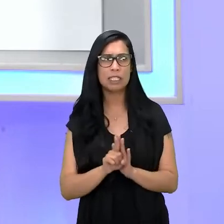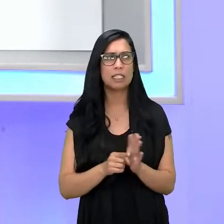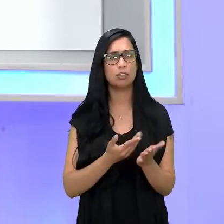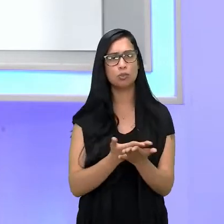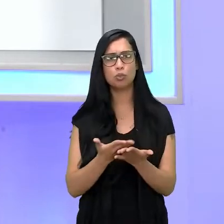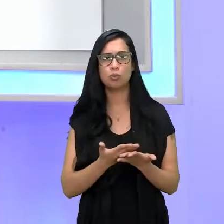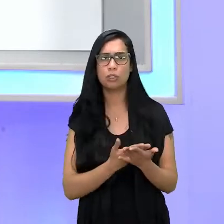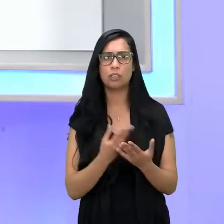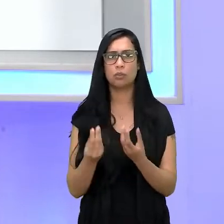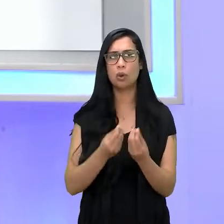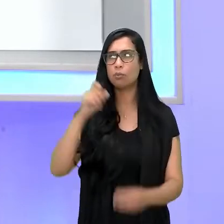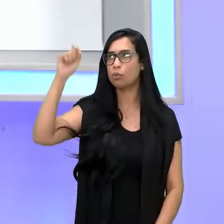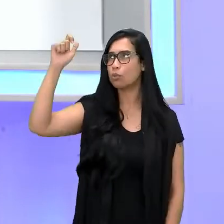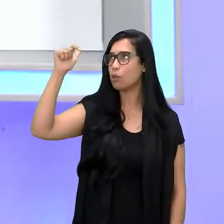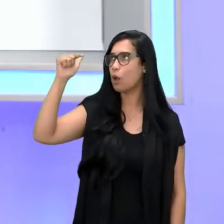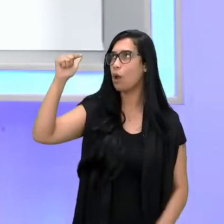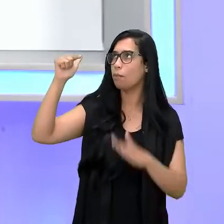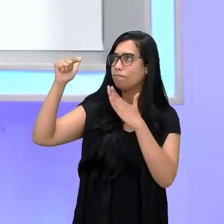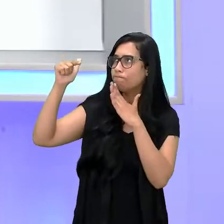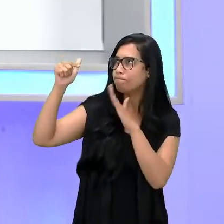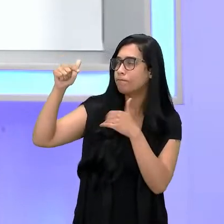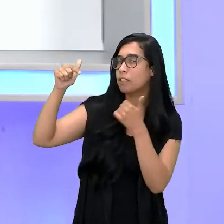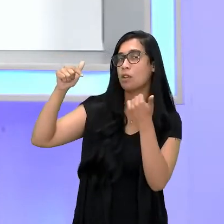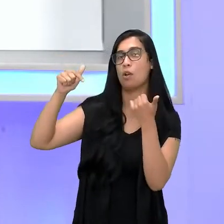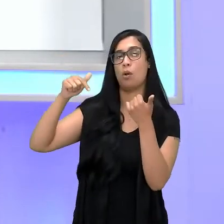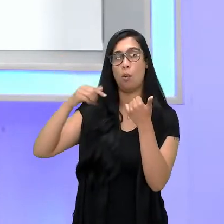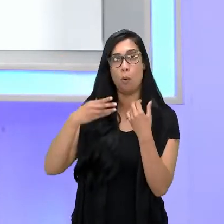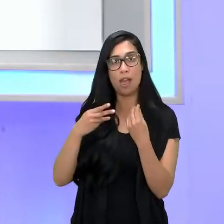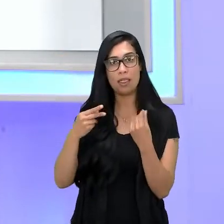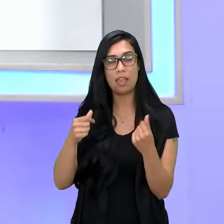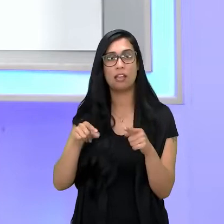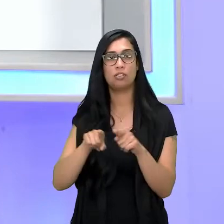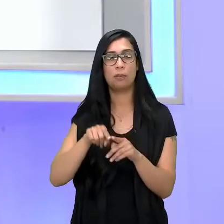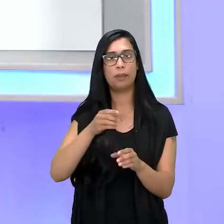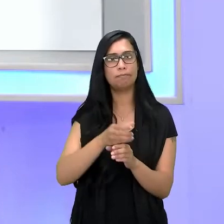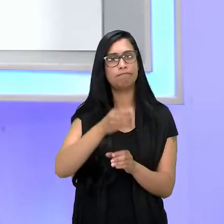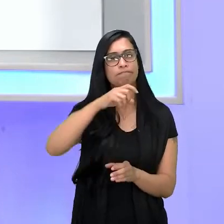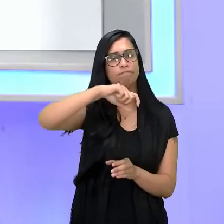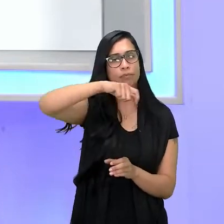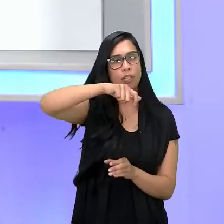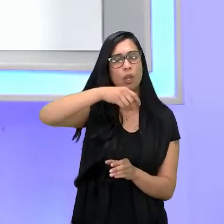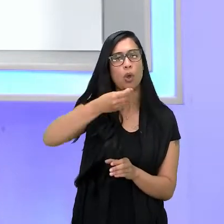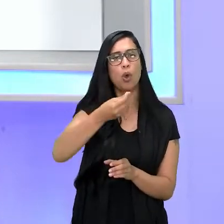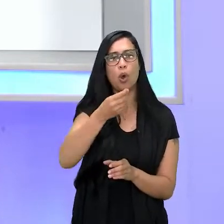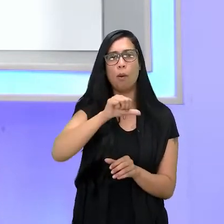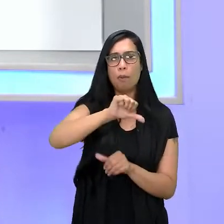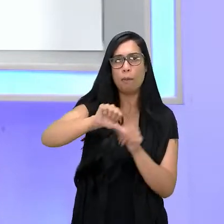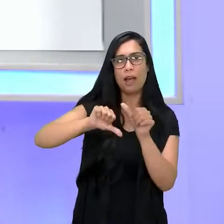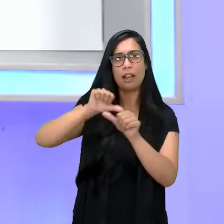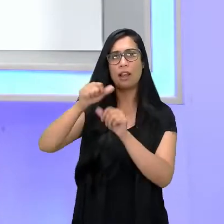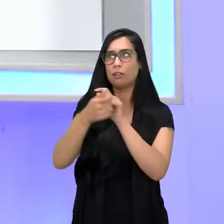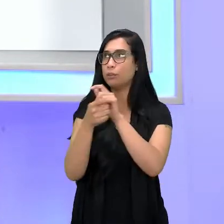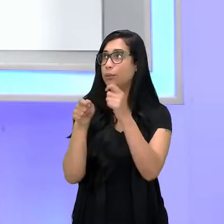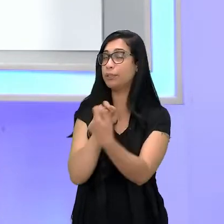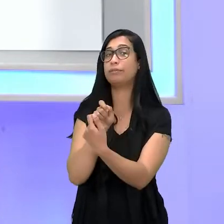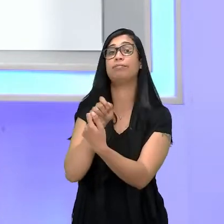essa luz do sol, usar esses recursos aí de garrafa PET como a lâmpada de Moser. O Moser foi o criador